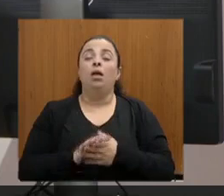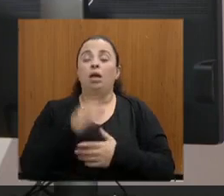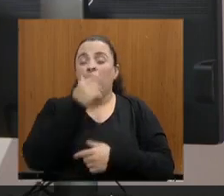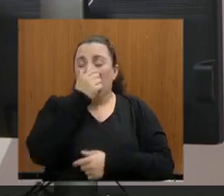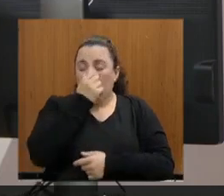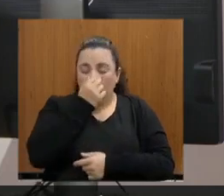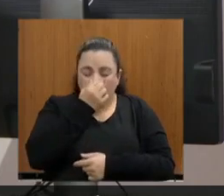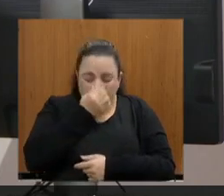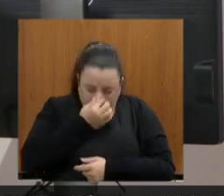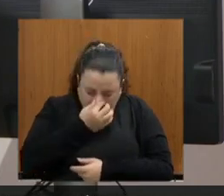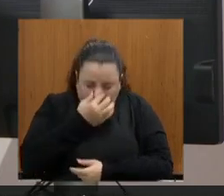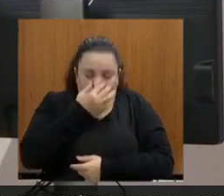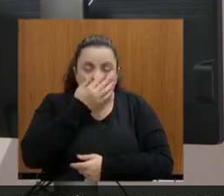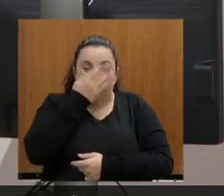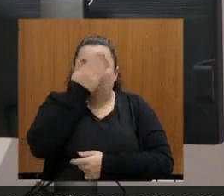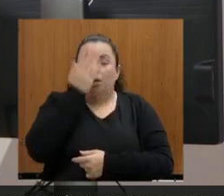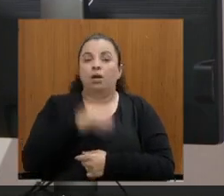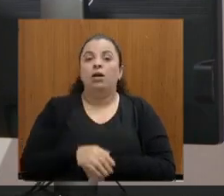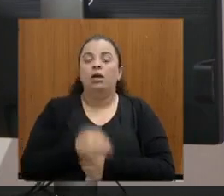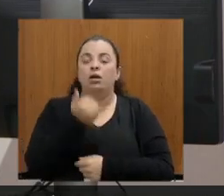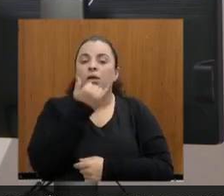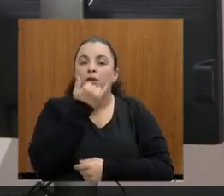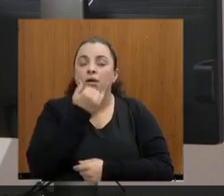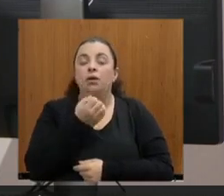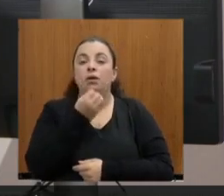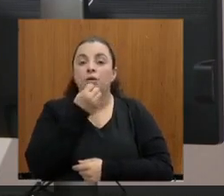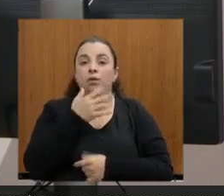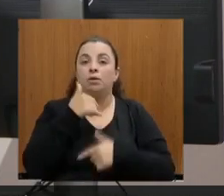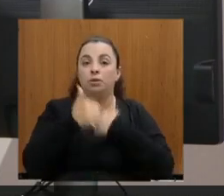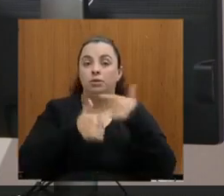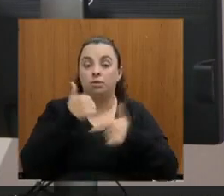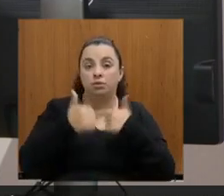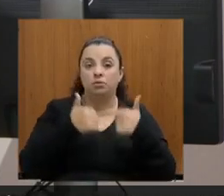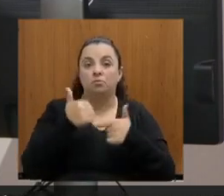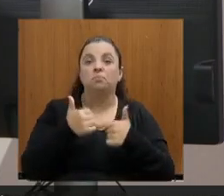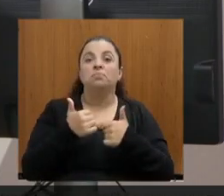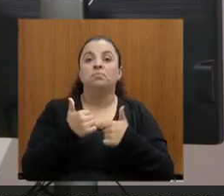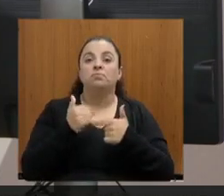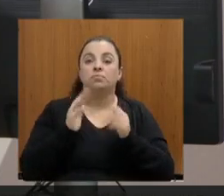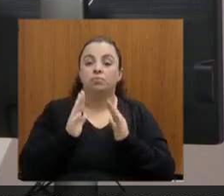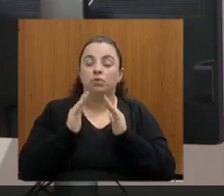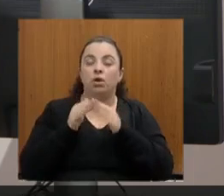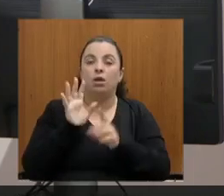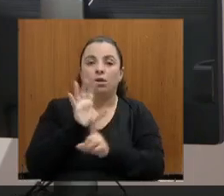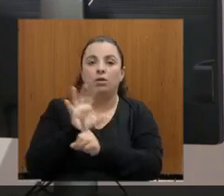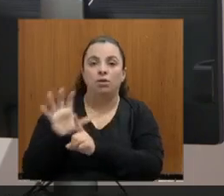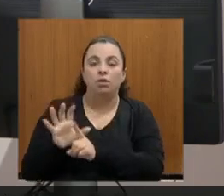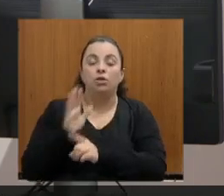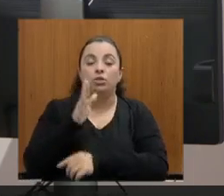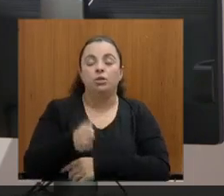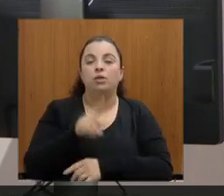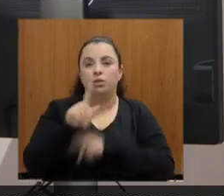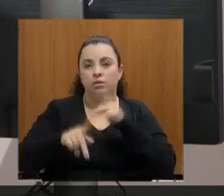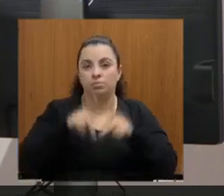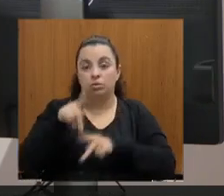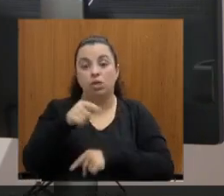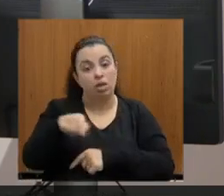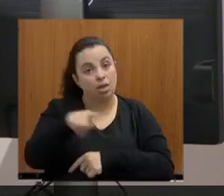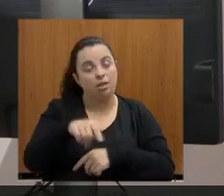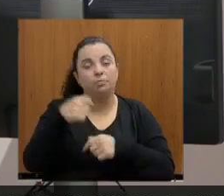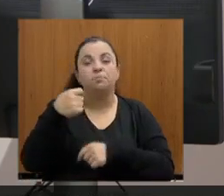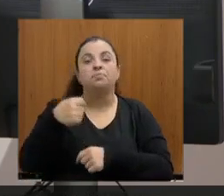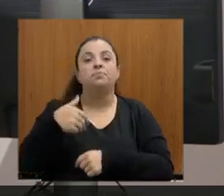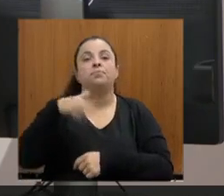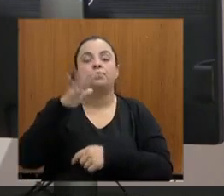são principalmente aquelas pessoas que mais precisam então só pessoas terem sempre semente tem certeza que solicitem mas é um papel nosso reforçar